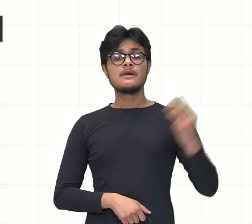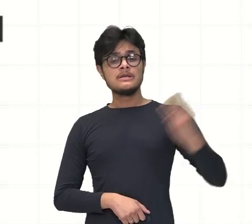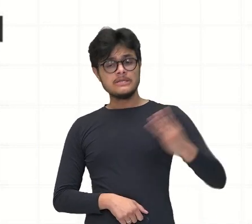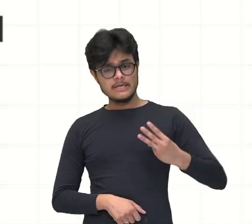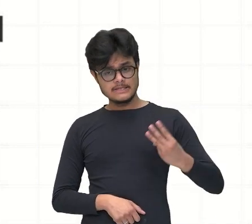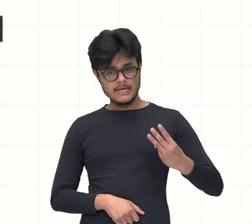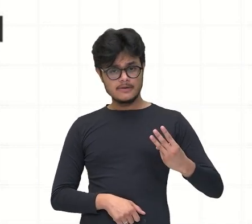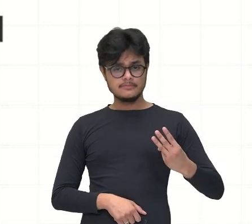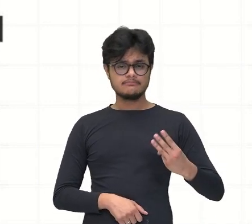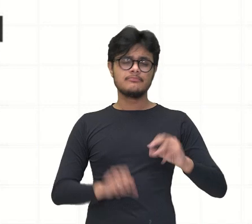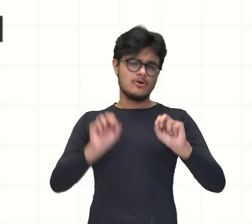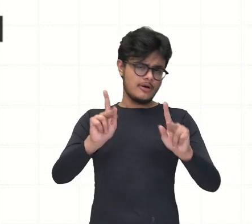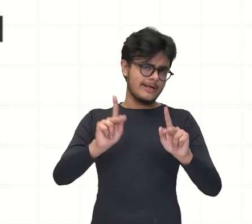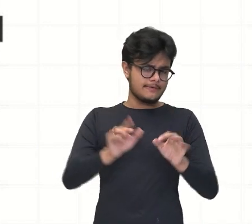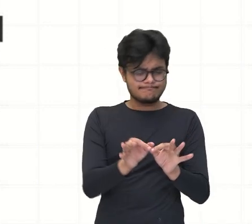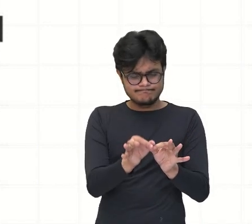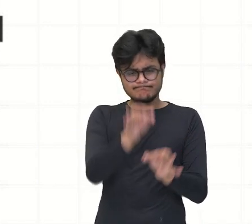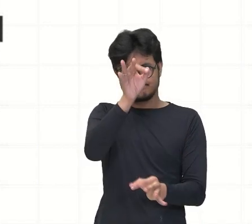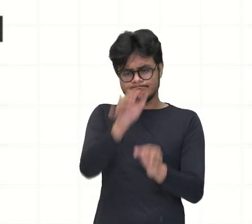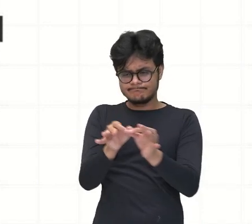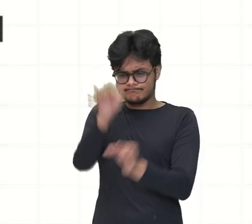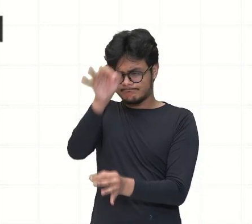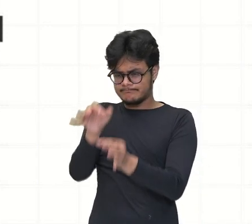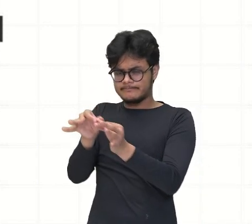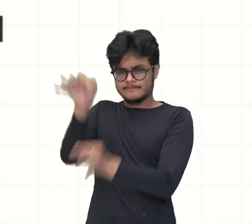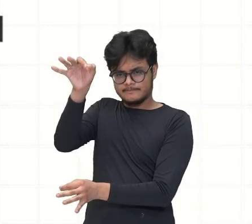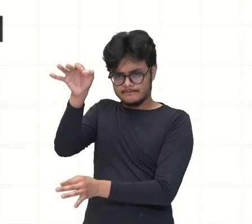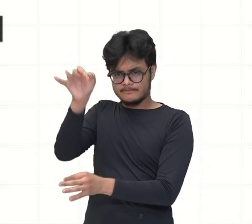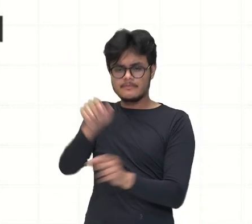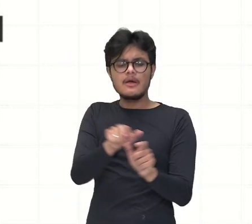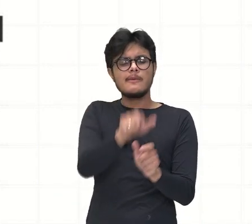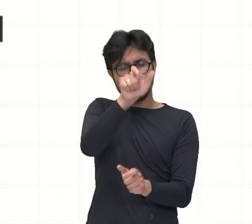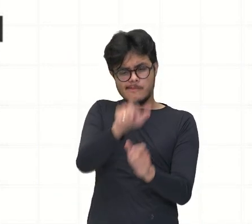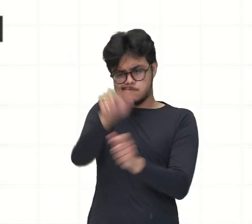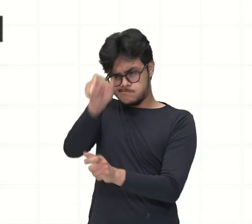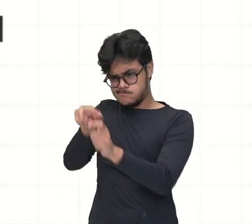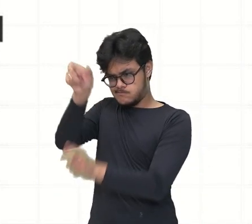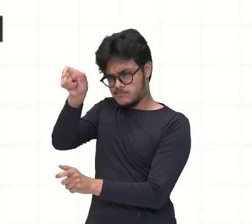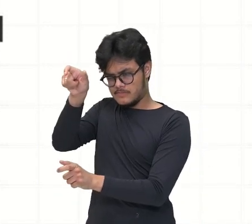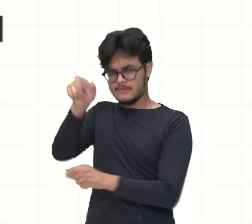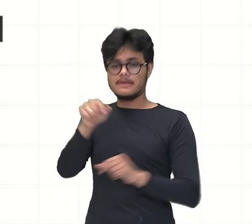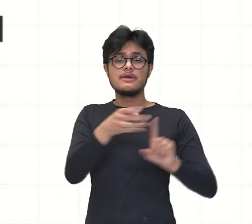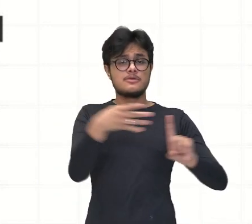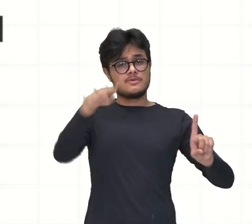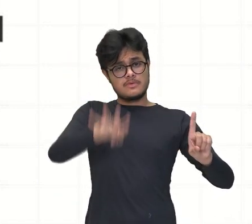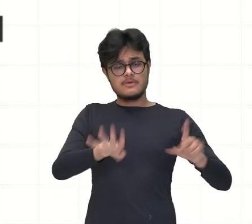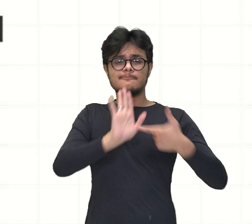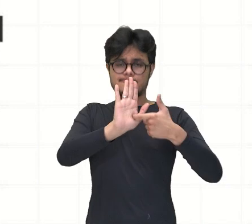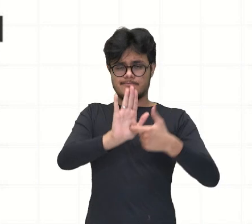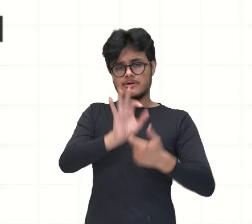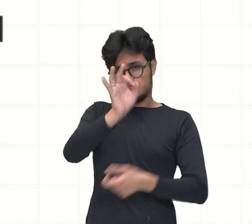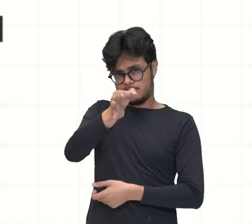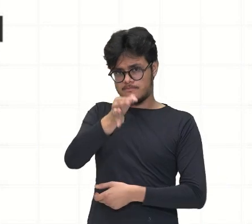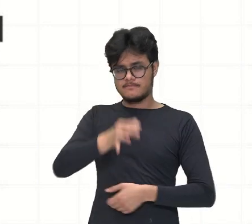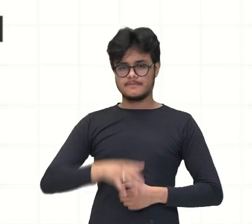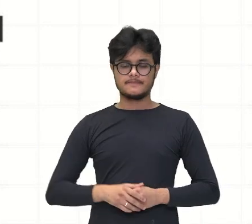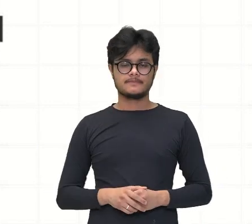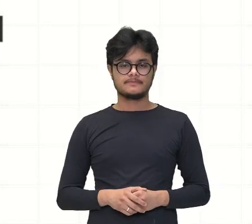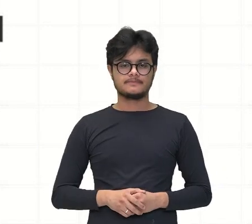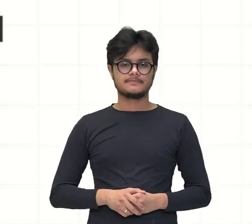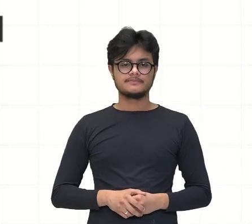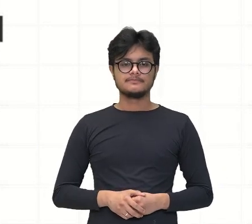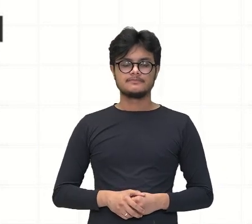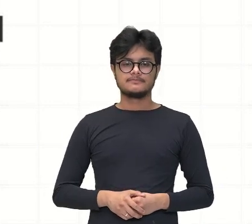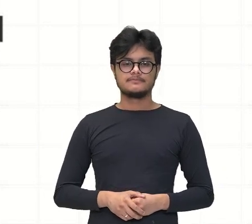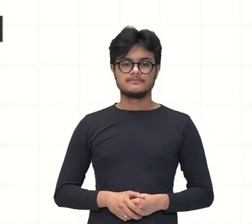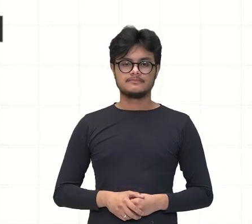é desenhar as barras, né? Para cada valor, desenhe uma barra no gráfico de coluna com altura